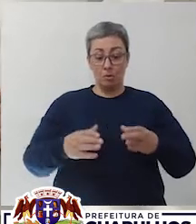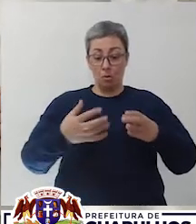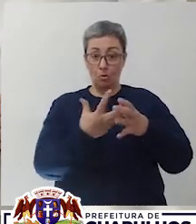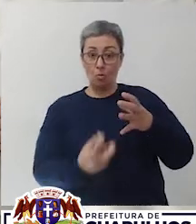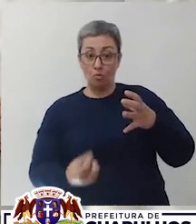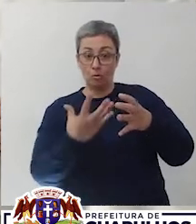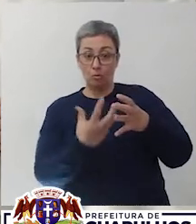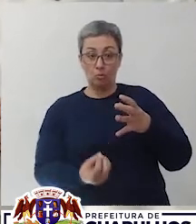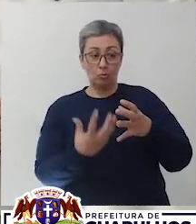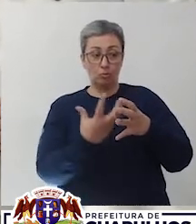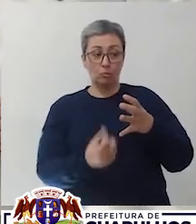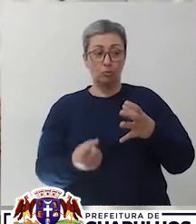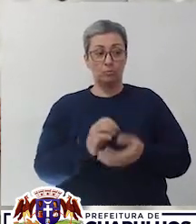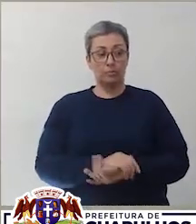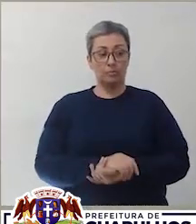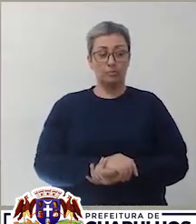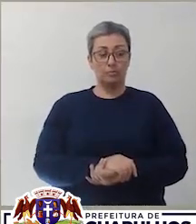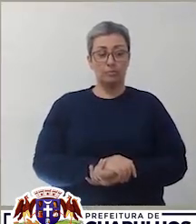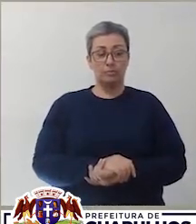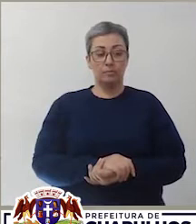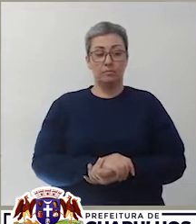Passar pela peneira agora.